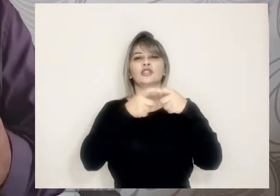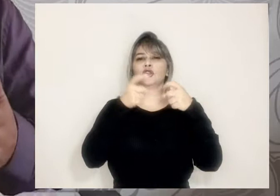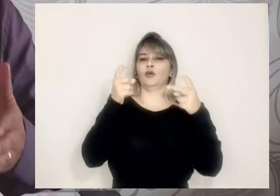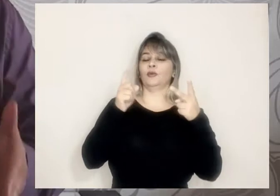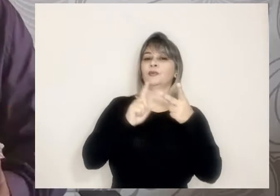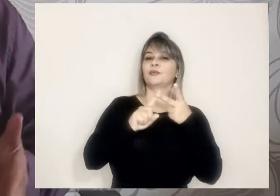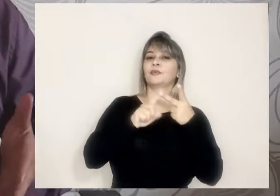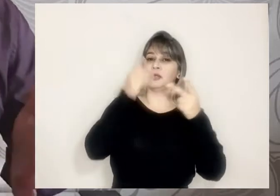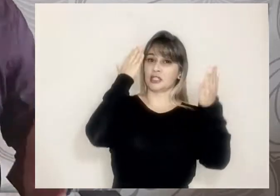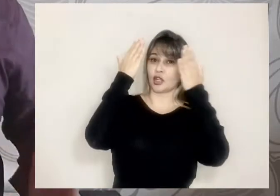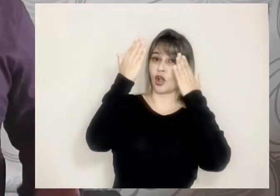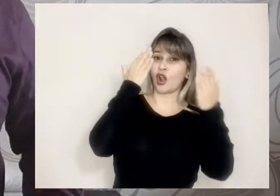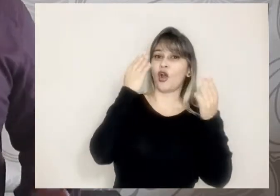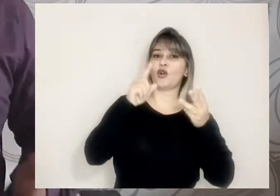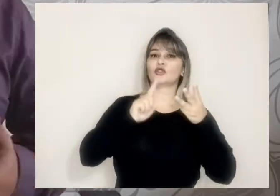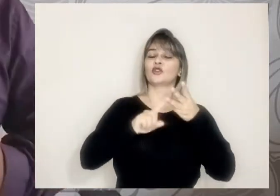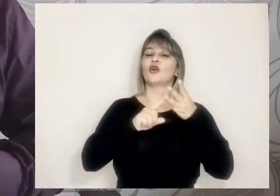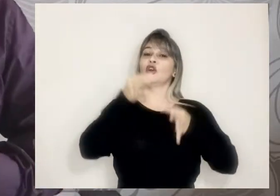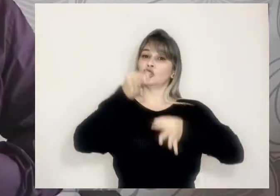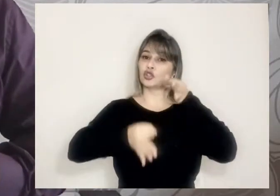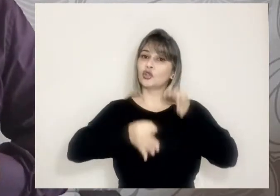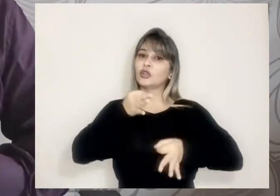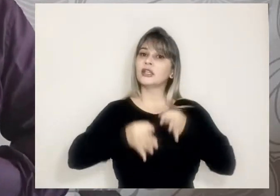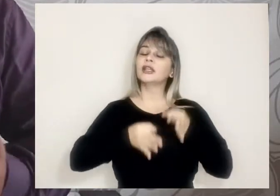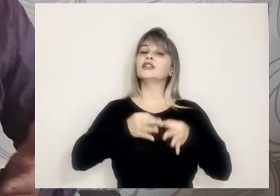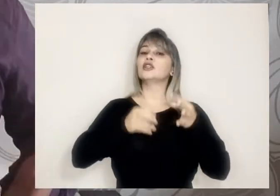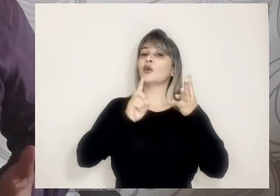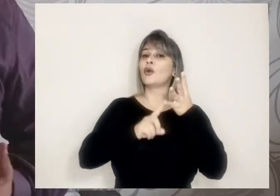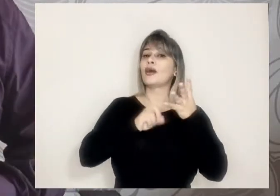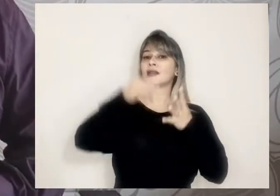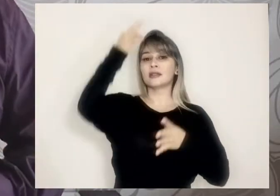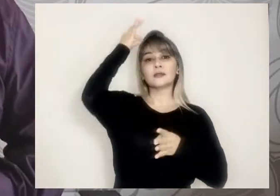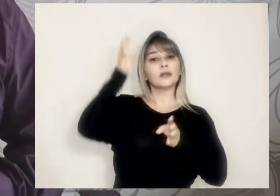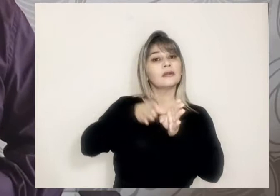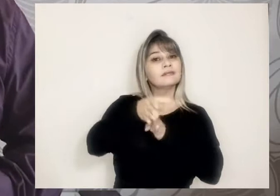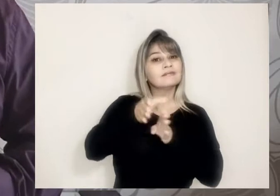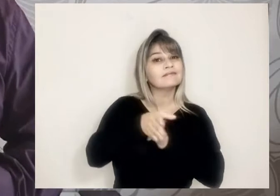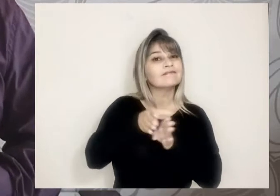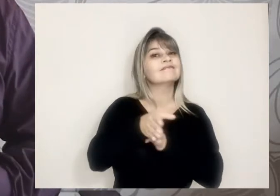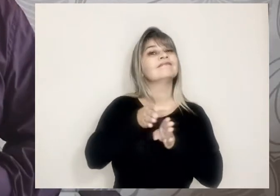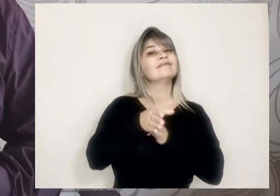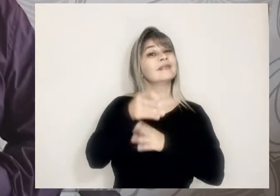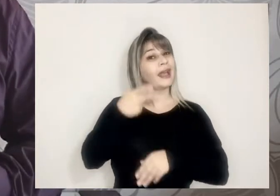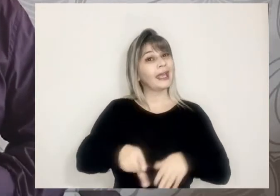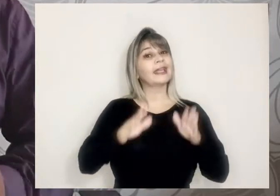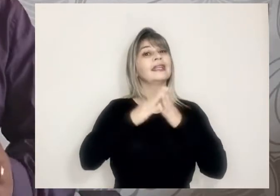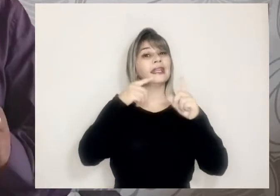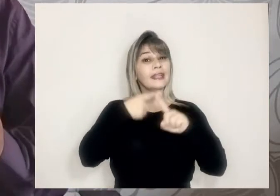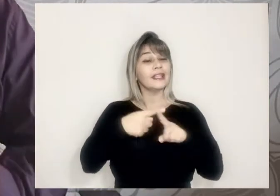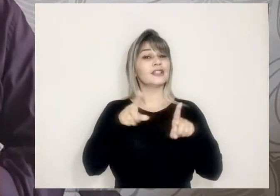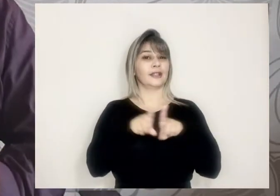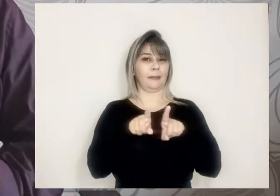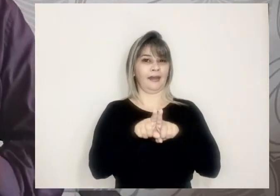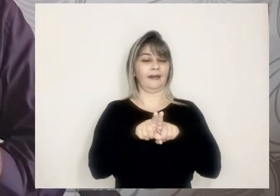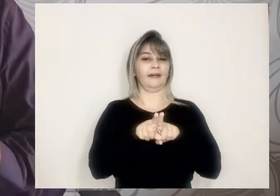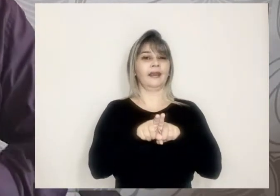psicológico, jurídico e espiritual para aqueles que estão com alguma necessidade. Então, se você